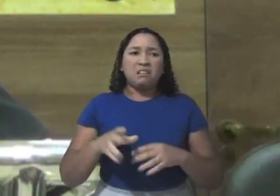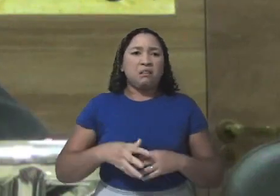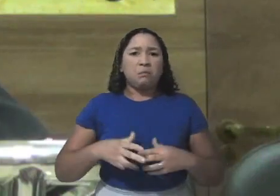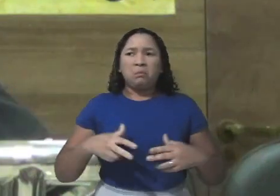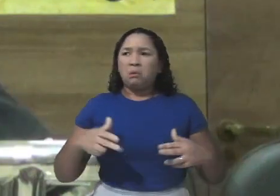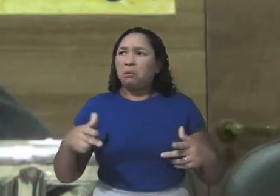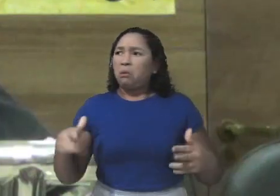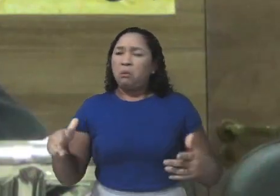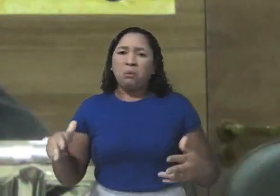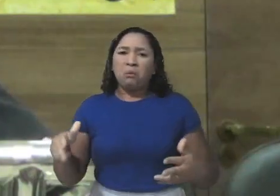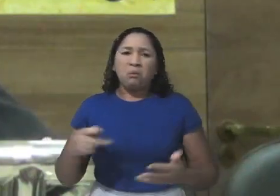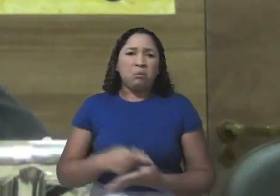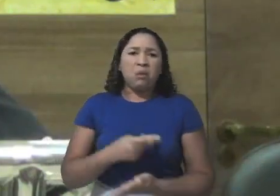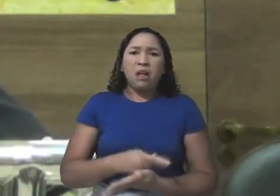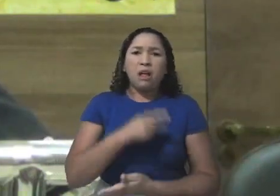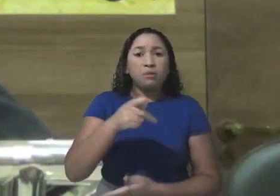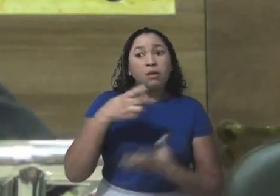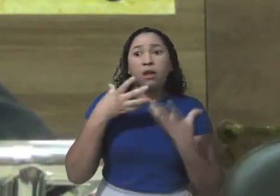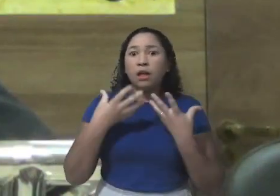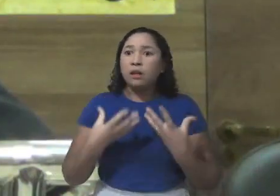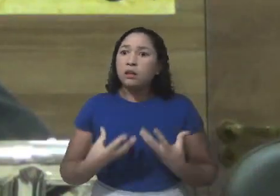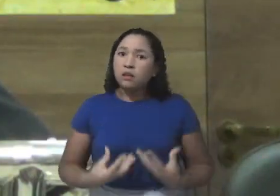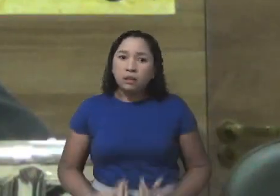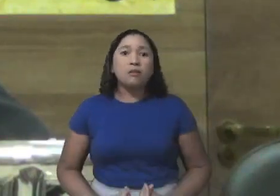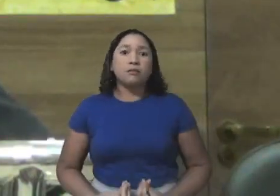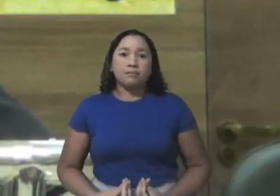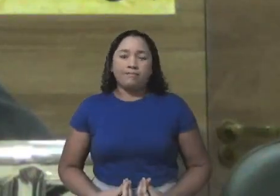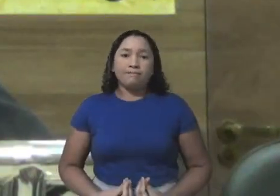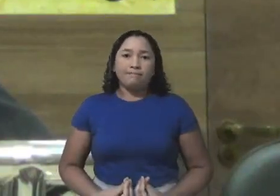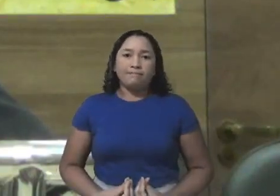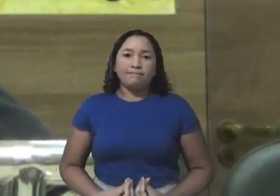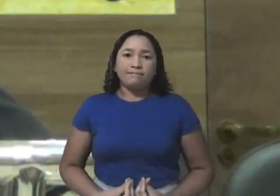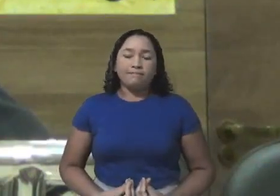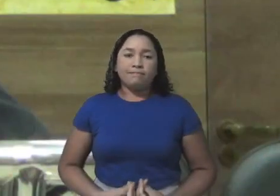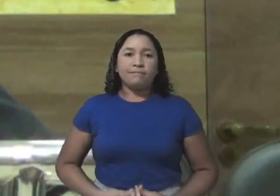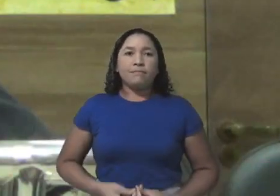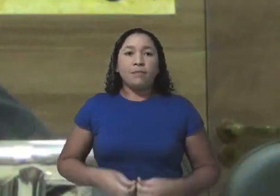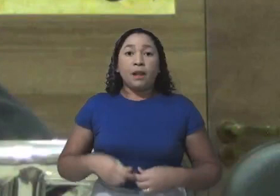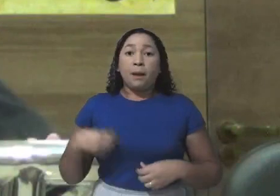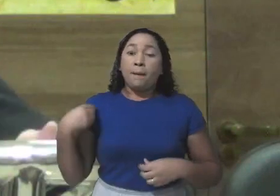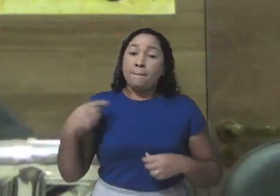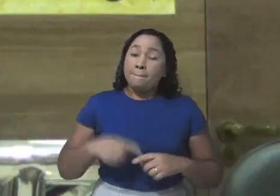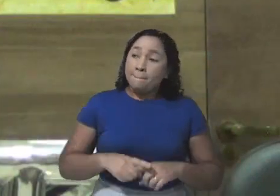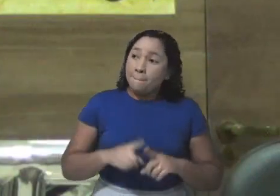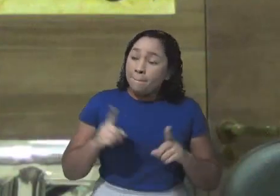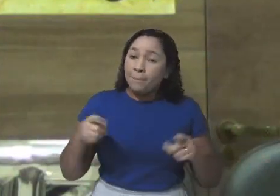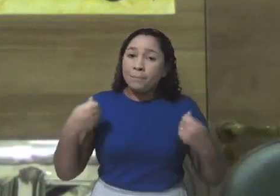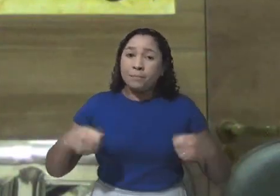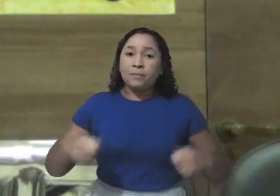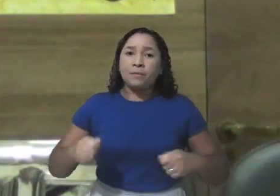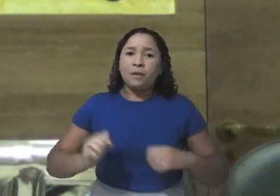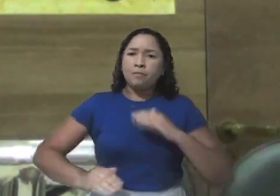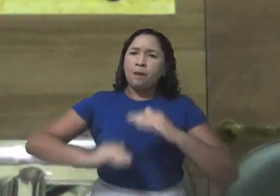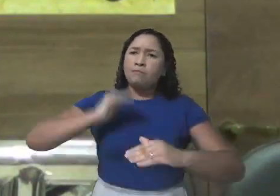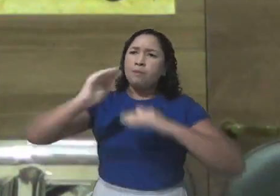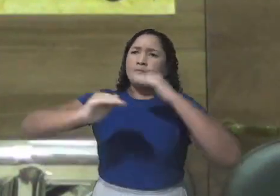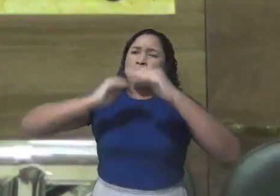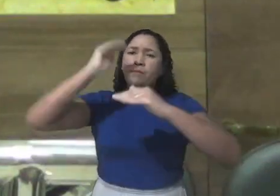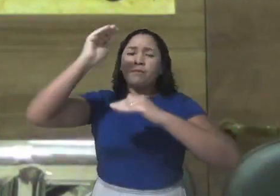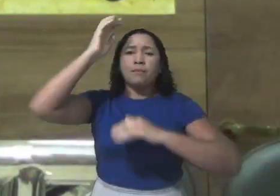aprender e crescer na graça e em fé, até chegarmos à estatura de Cristo.